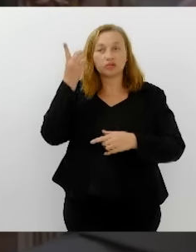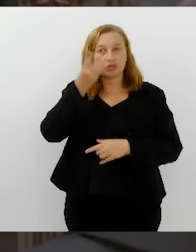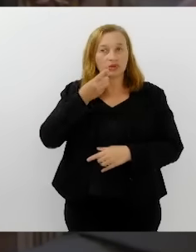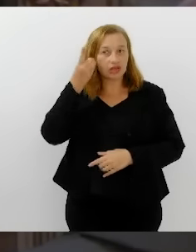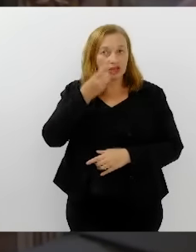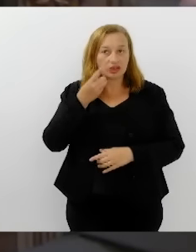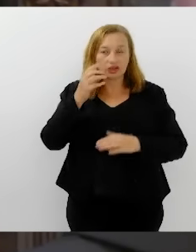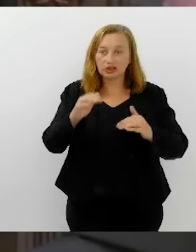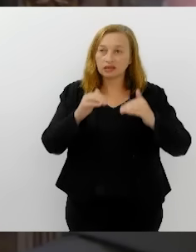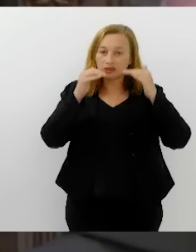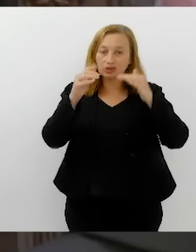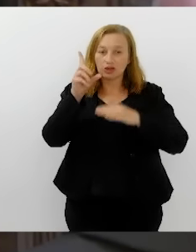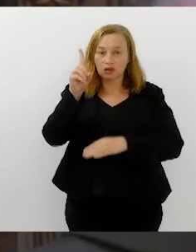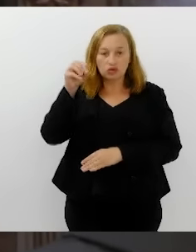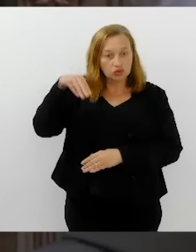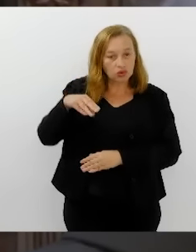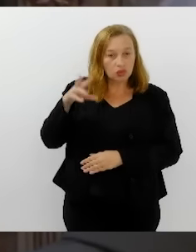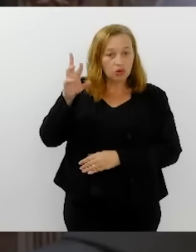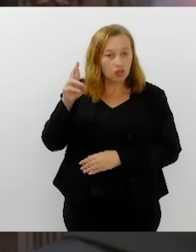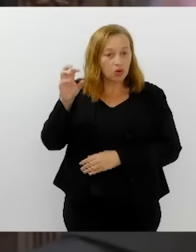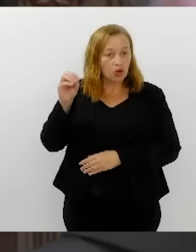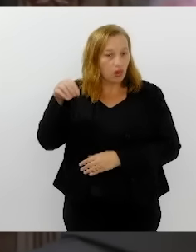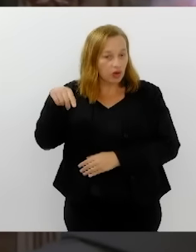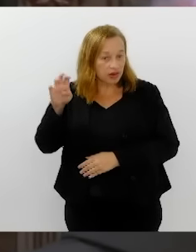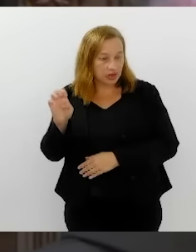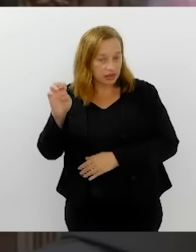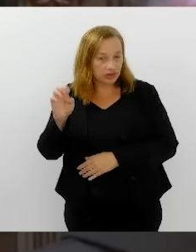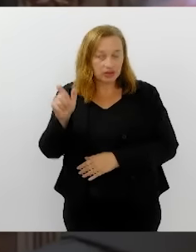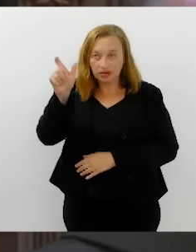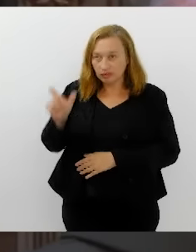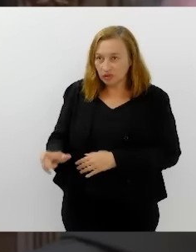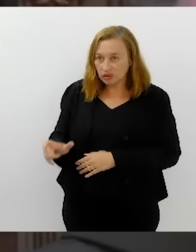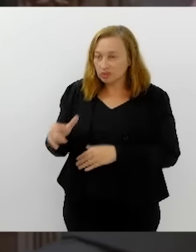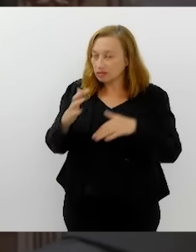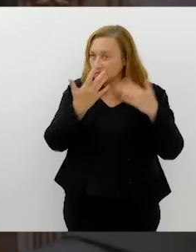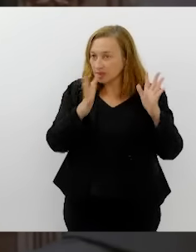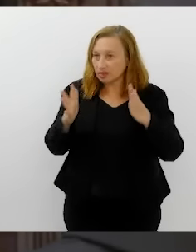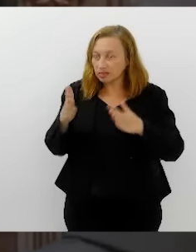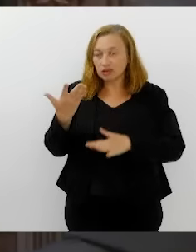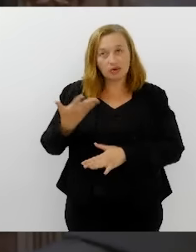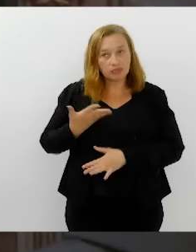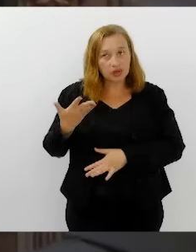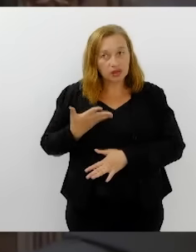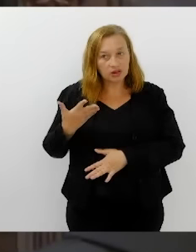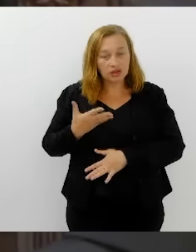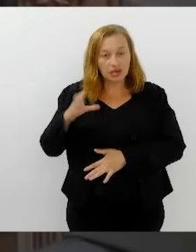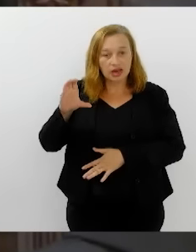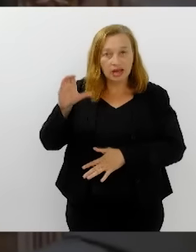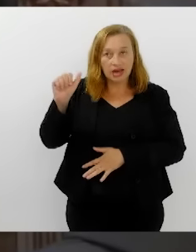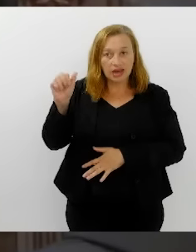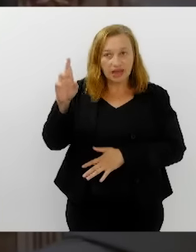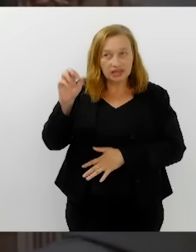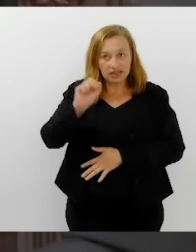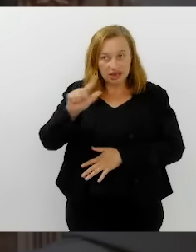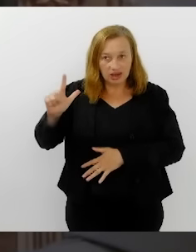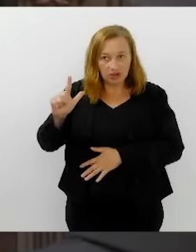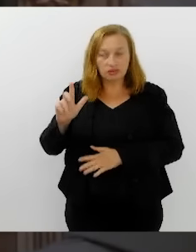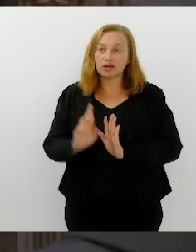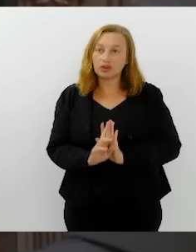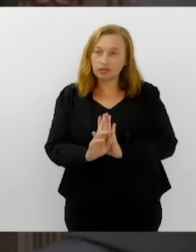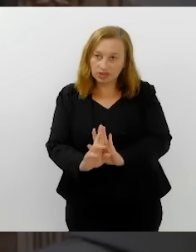excelentíssimo Dom Roque Costa Souza, na pessoa de quem saúdo o nosso muito querido cardeal Dorani Tempesta, e aqui o representa,